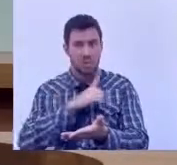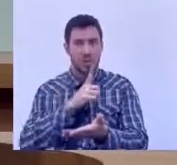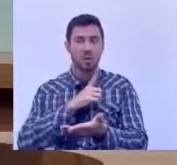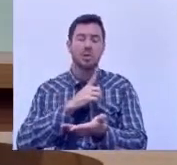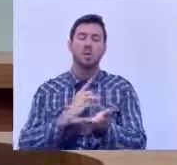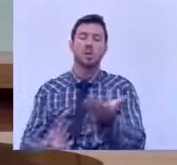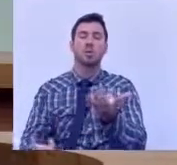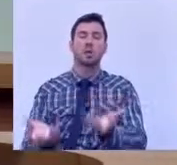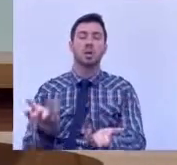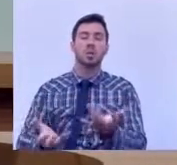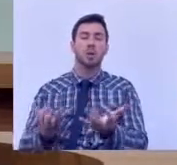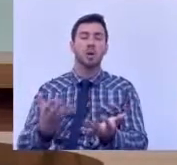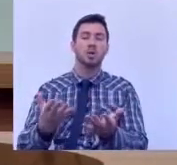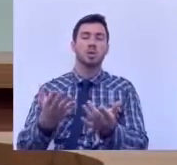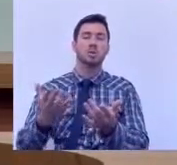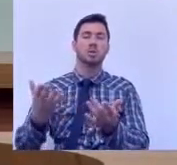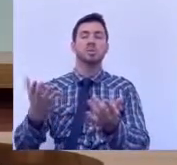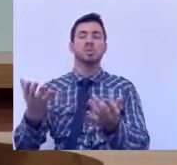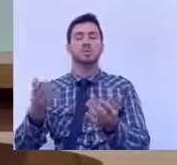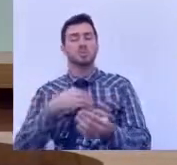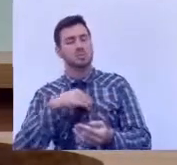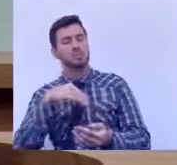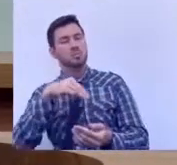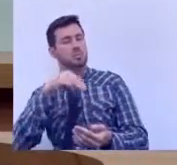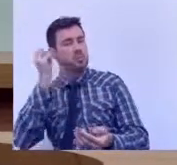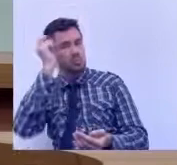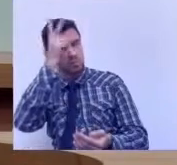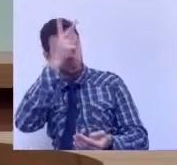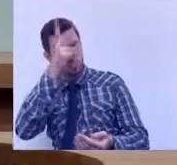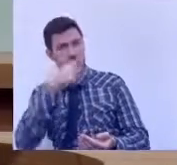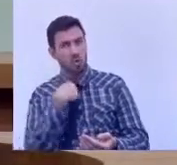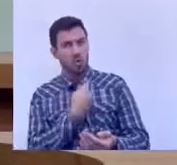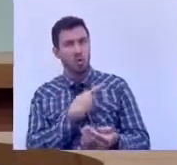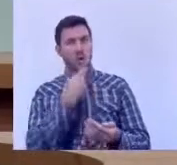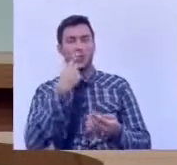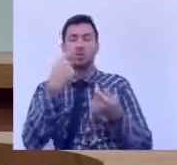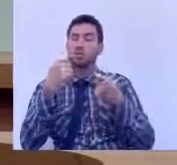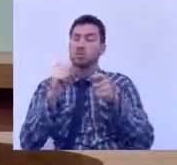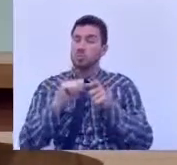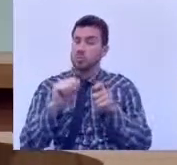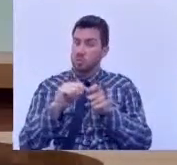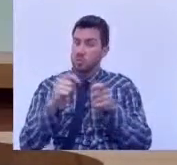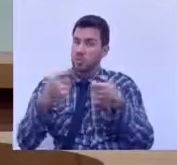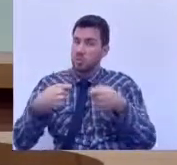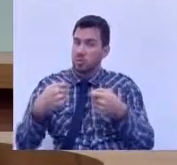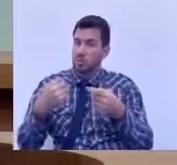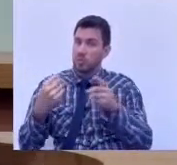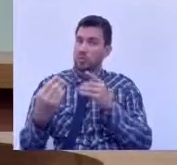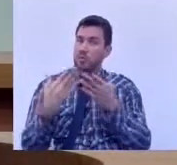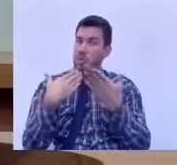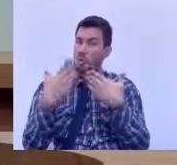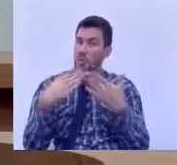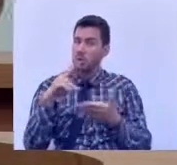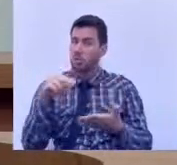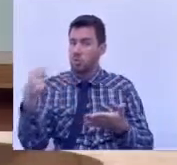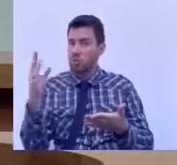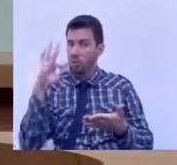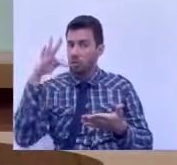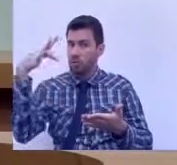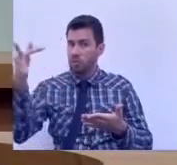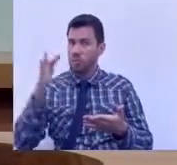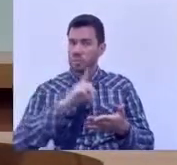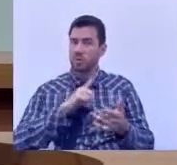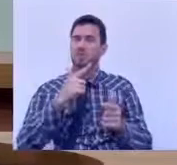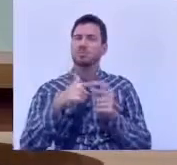crematório municipal. Façamos esse debate ou futuramente nós vamos entrar no